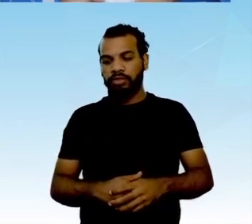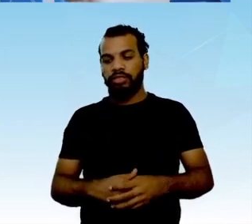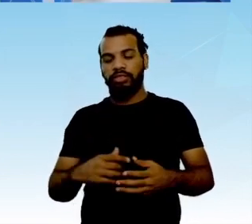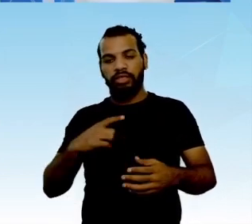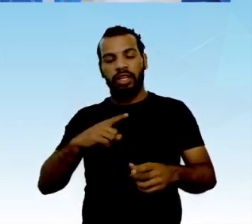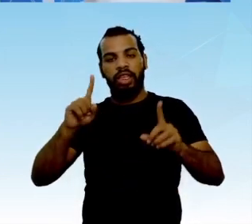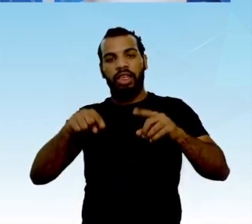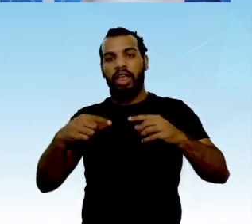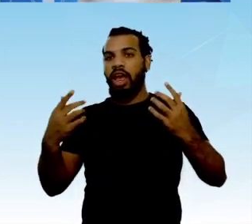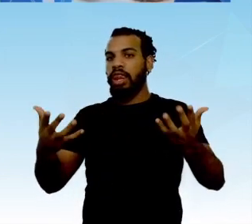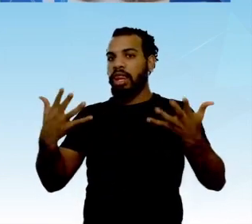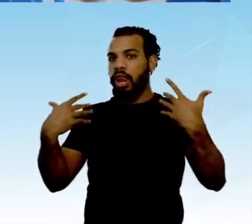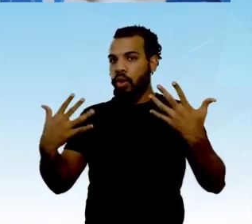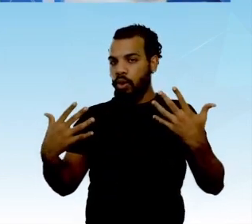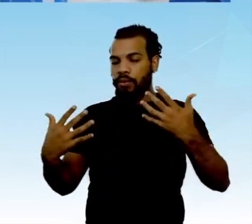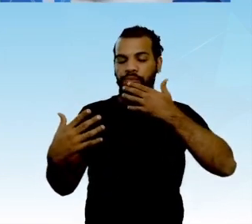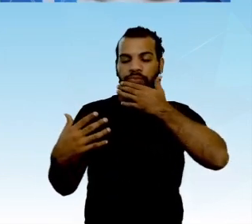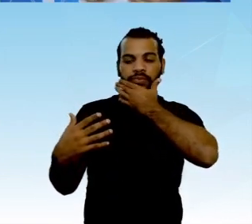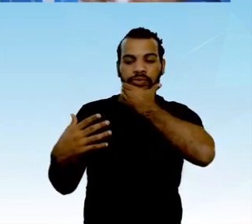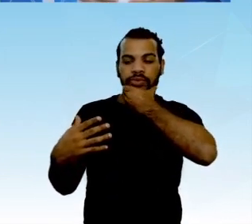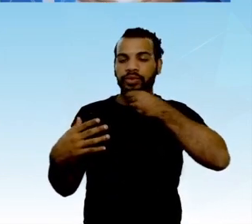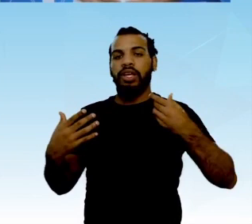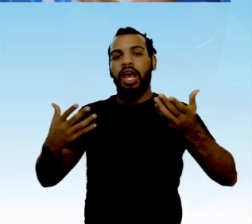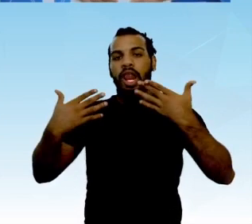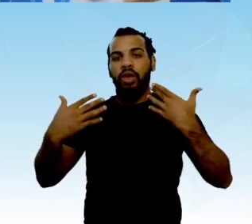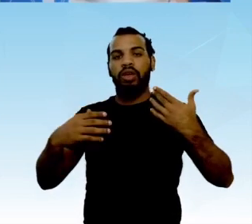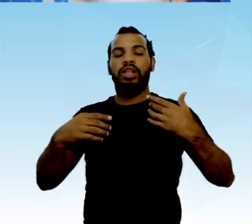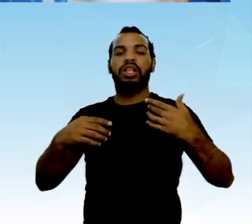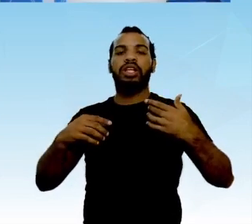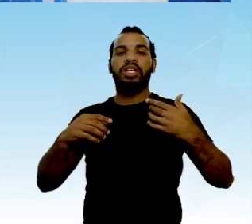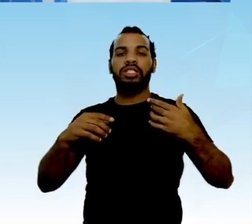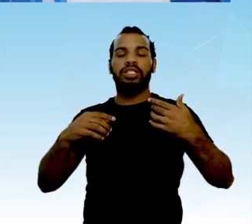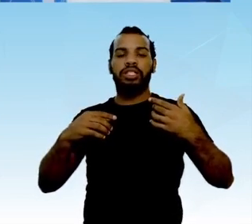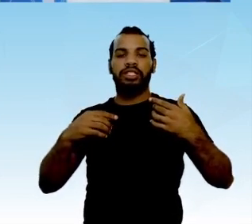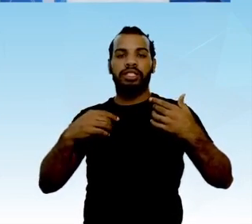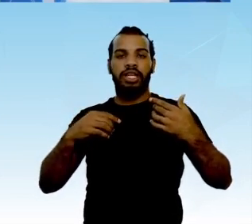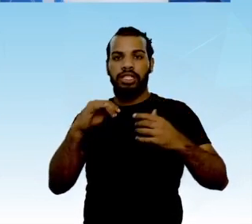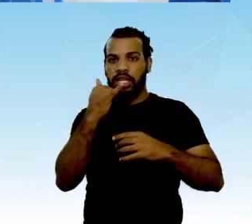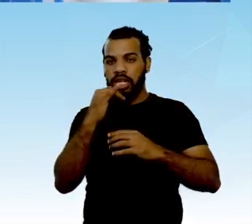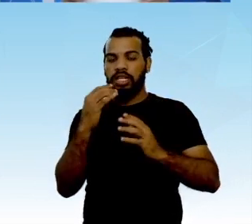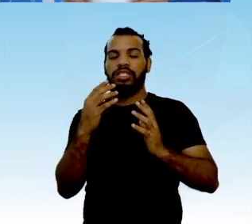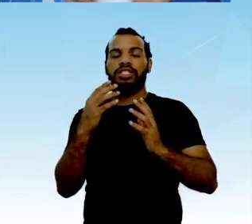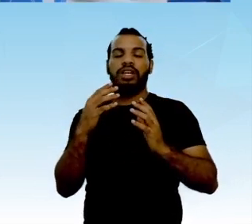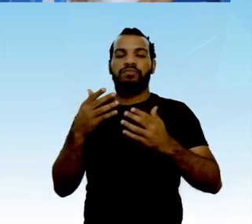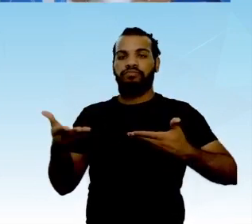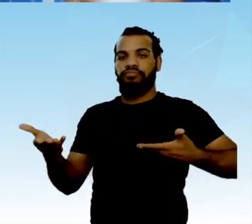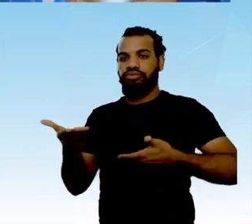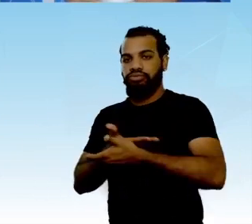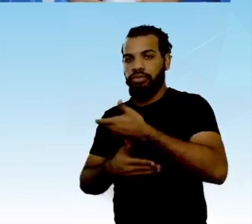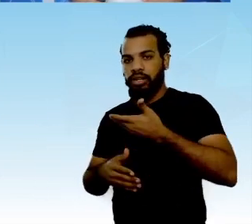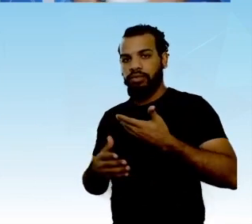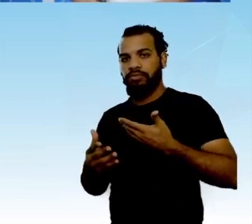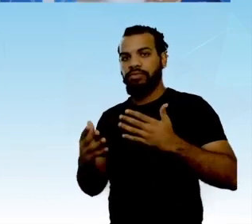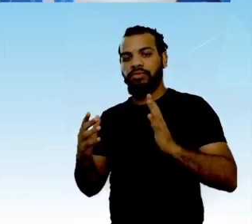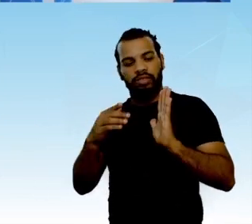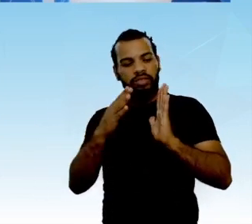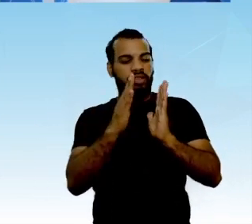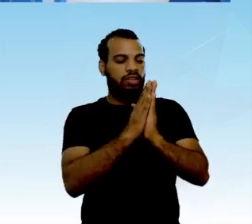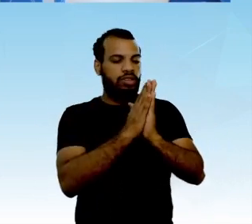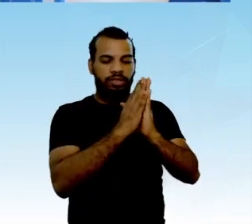Calor é a troca de energia, chamada energia térmica, causada